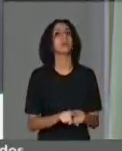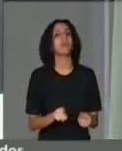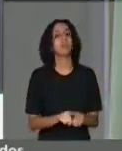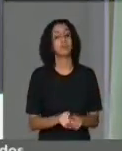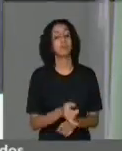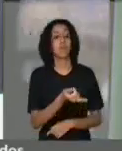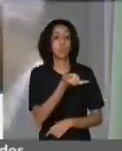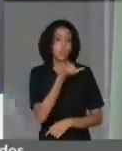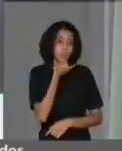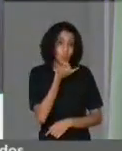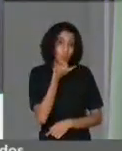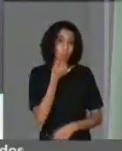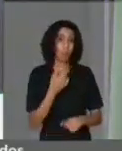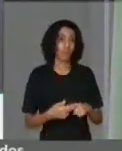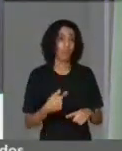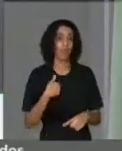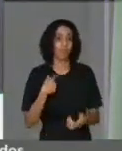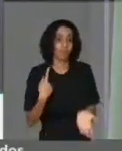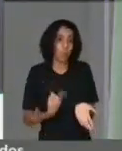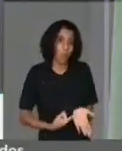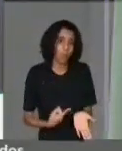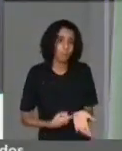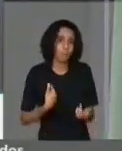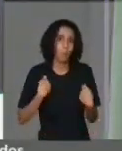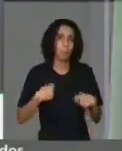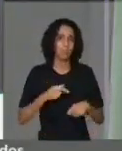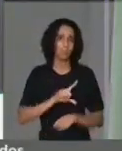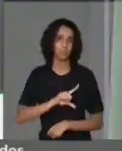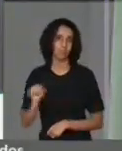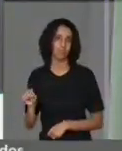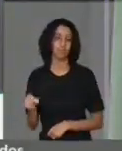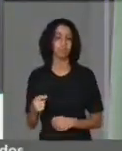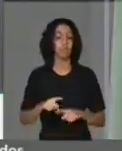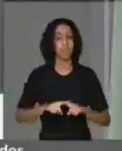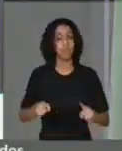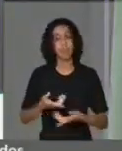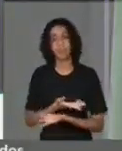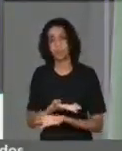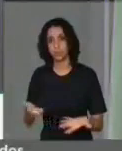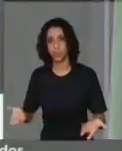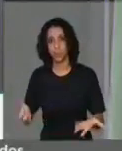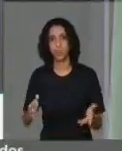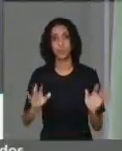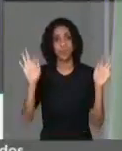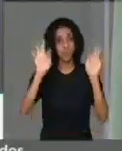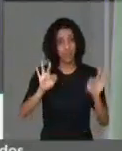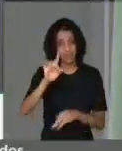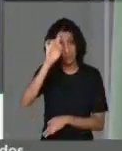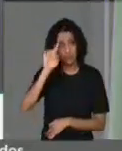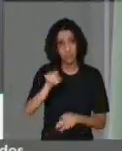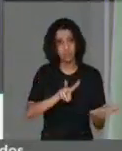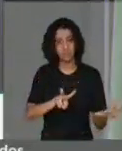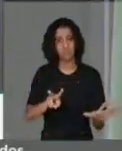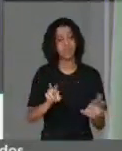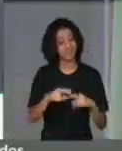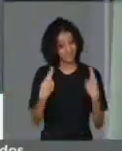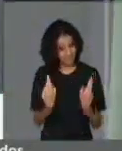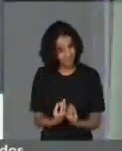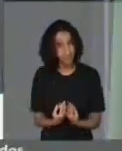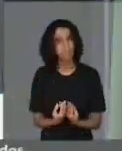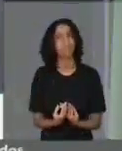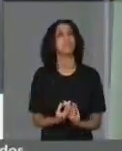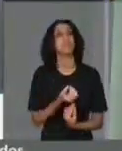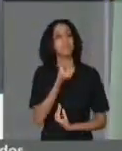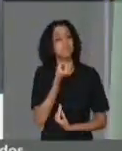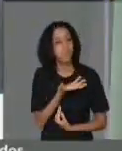sinceras desculpas por conta da agenda que nós temos que cumprir. Mas desejo a todos aqui um feliz dia, uma excelente sessão e